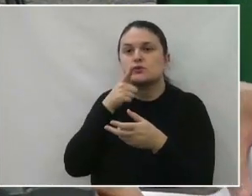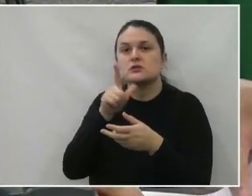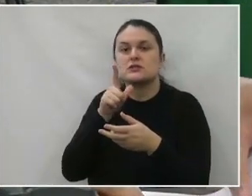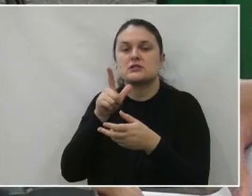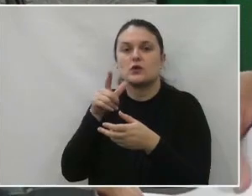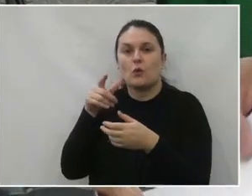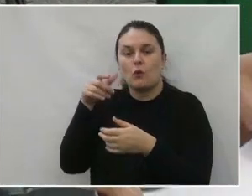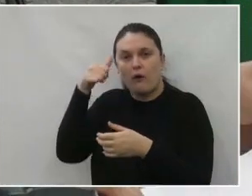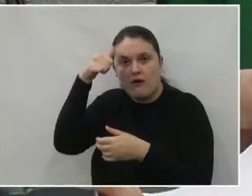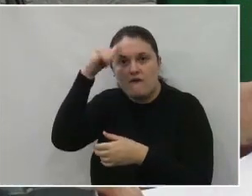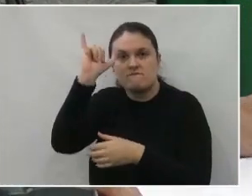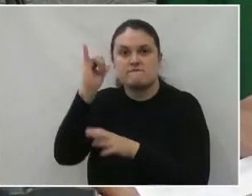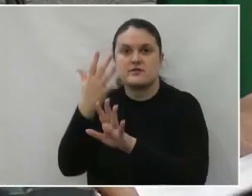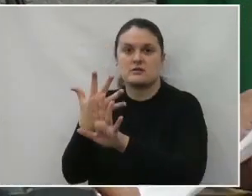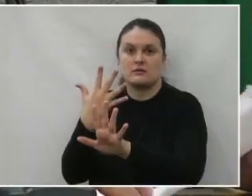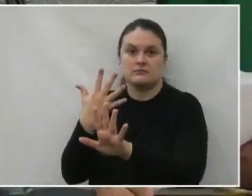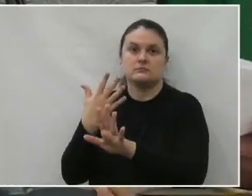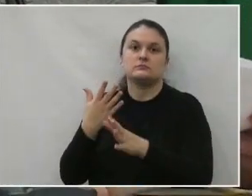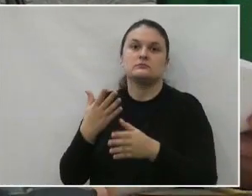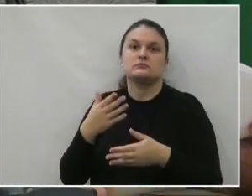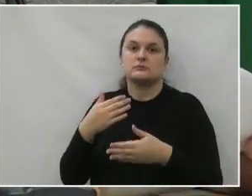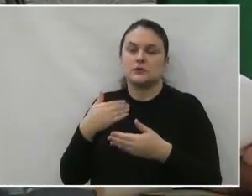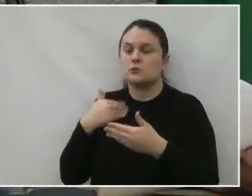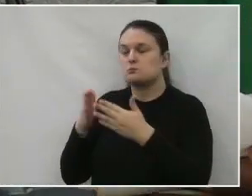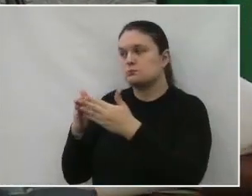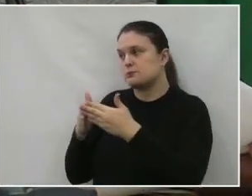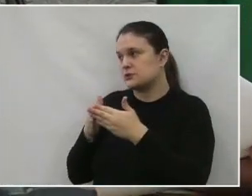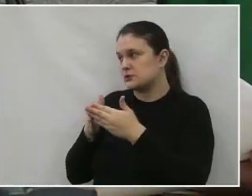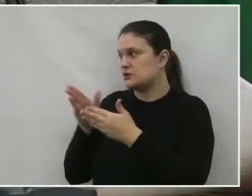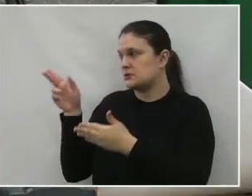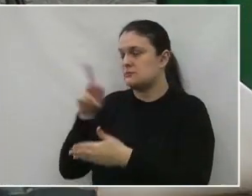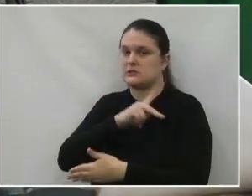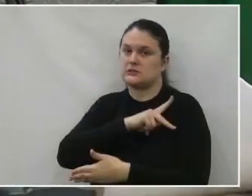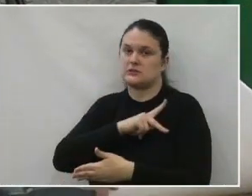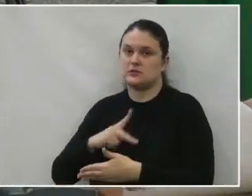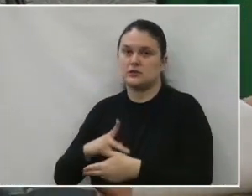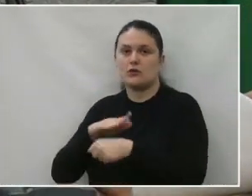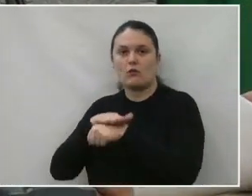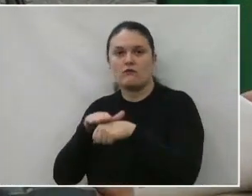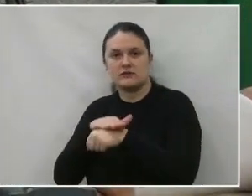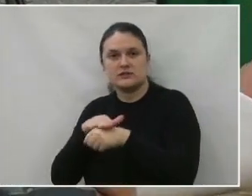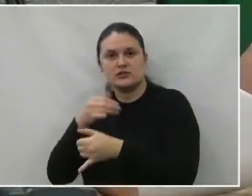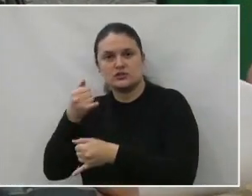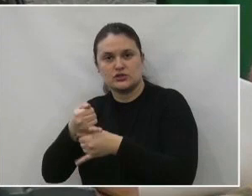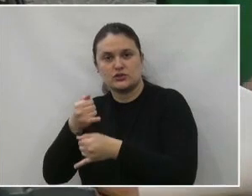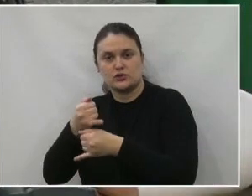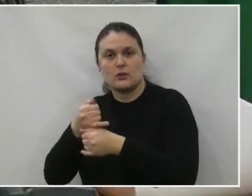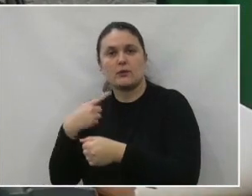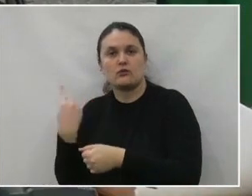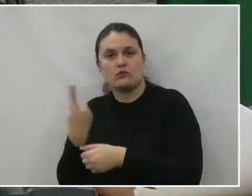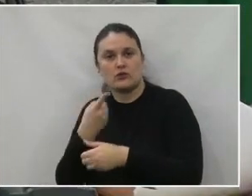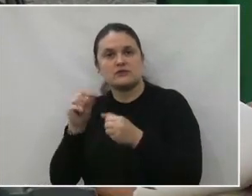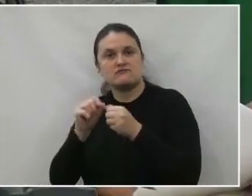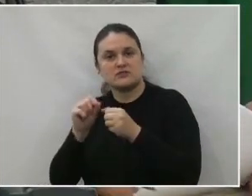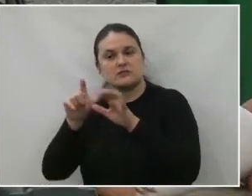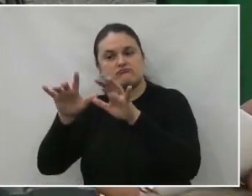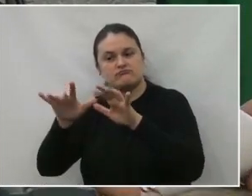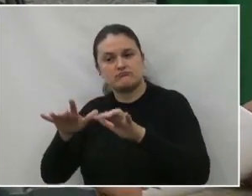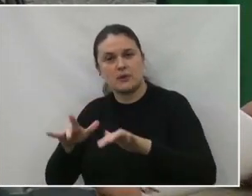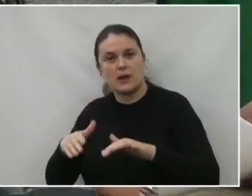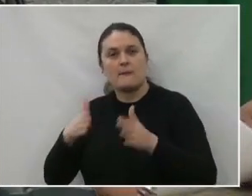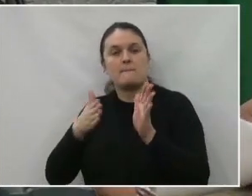presidente, e com a sua vênia, estar daí conversando com o diretor desta casa para que a gente pudesse estar redigindo